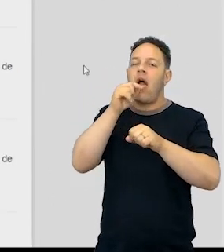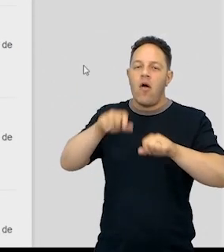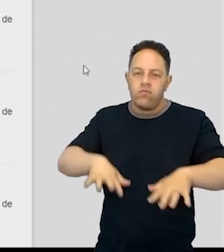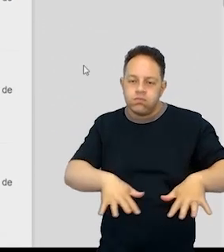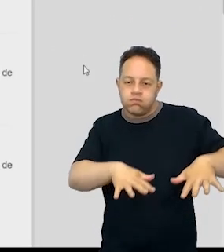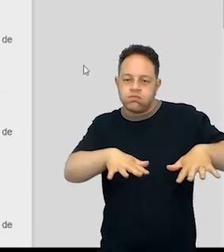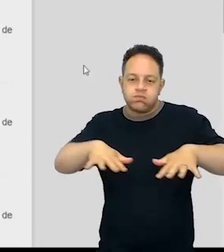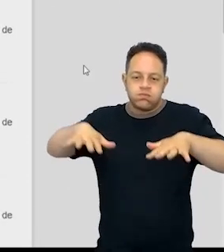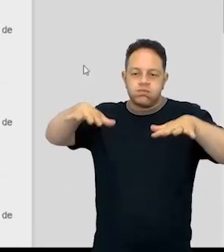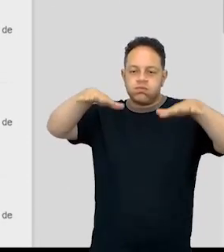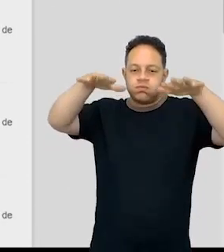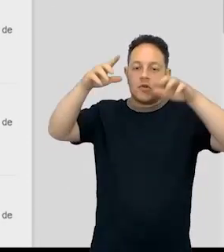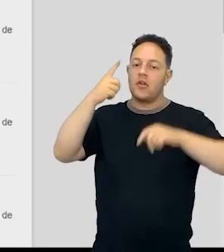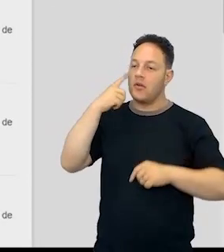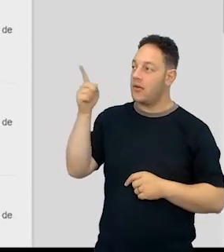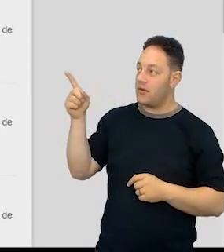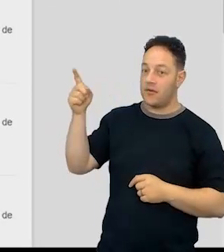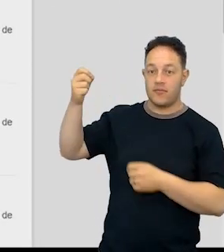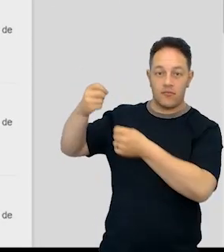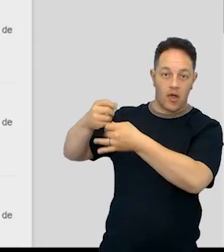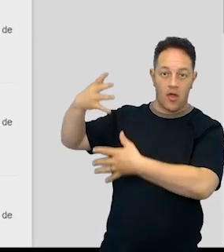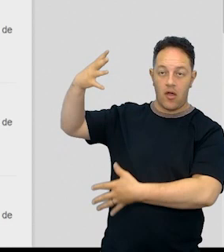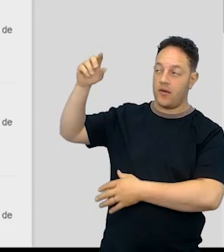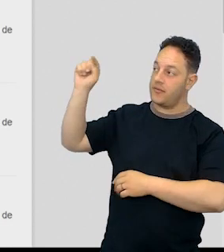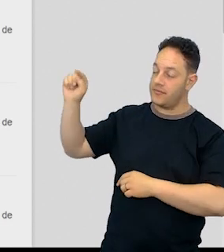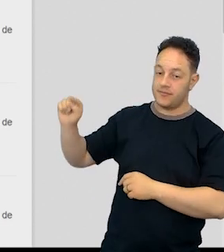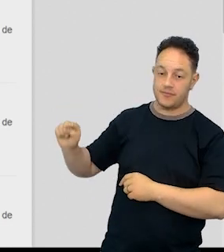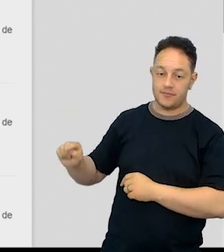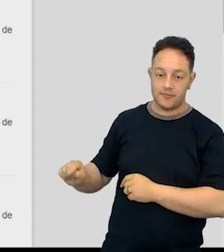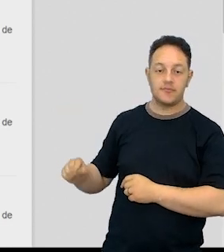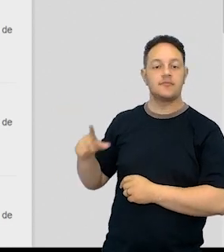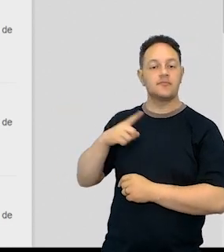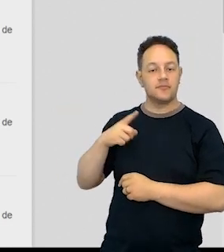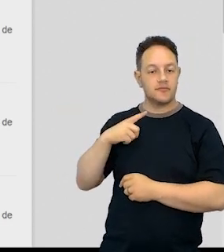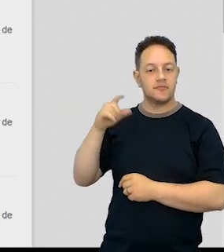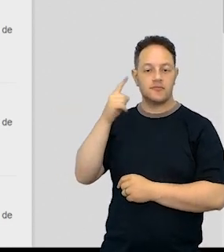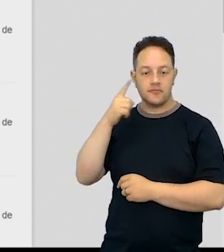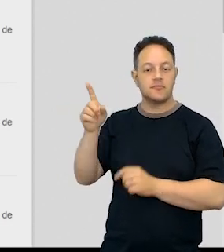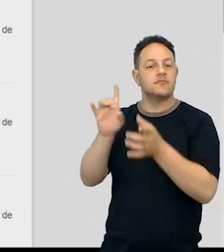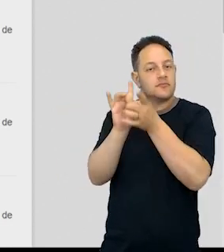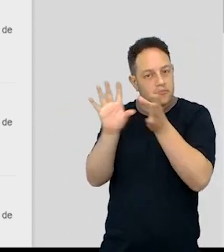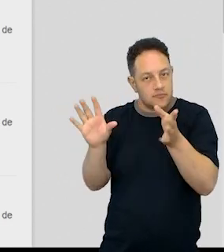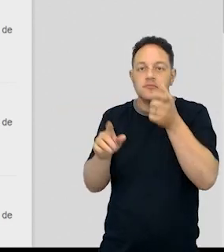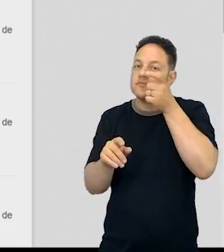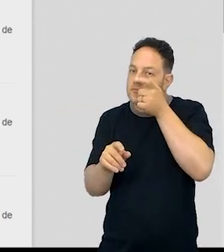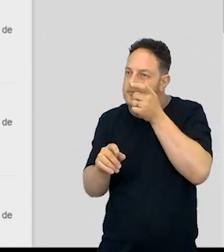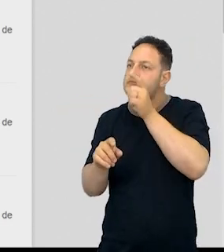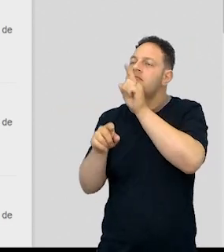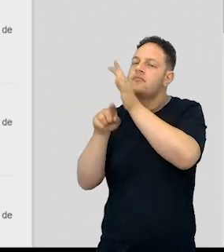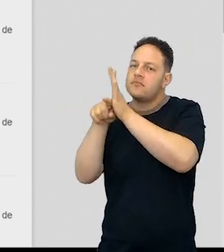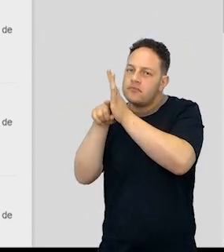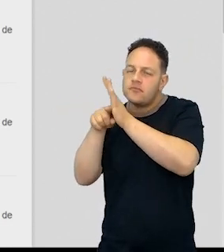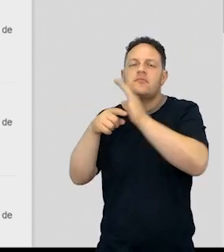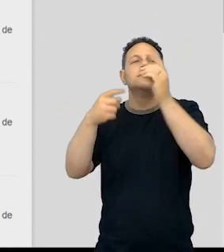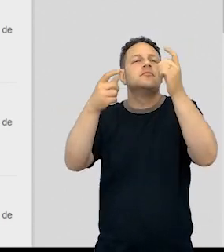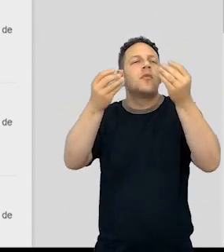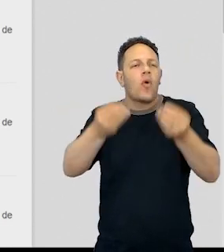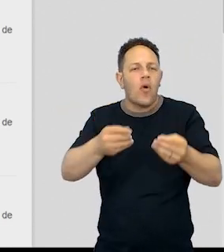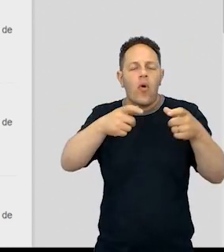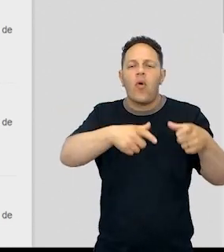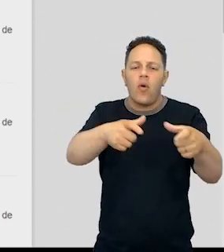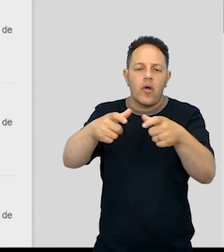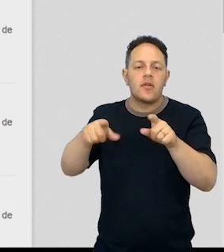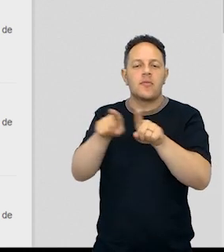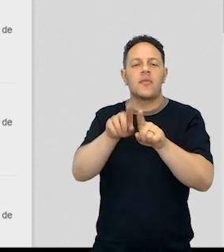veja só, a gente já tem aqui alguns resultados, né? Tanto no formato que permite a gente fazer mapeamento, quanto para mexer no Excel,